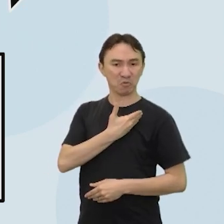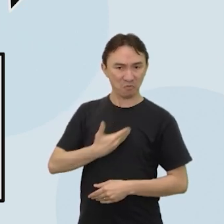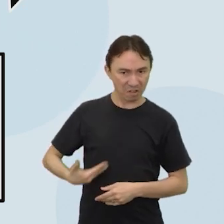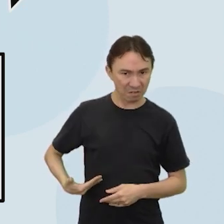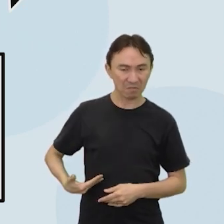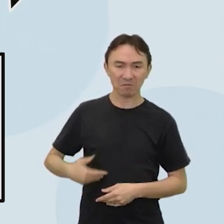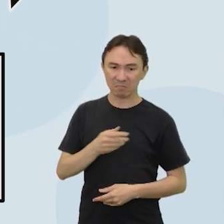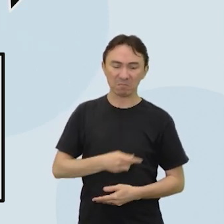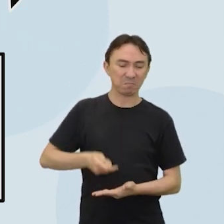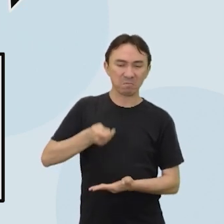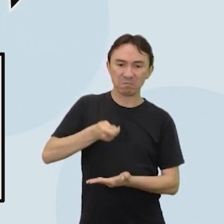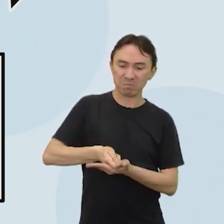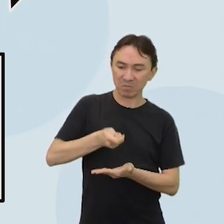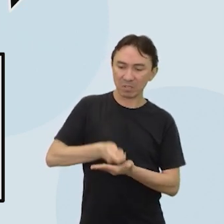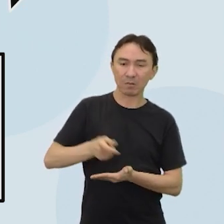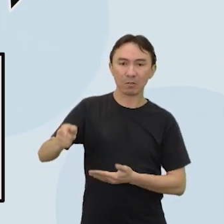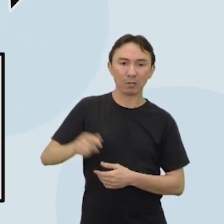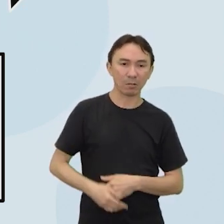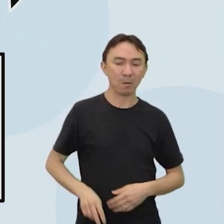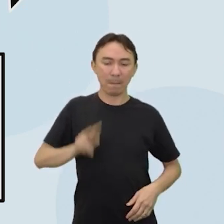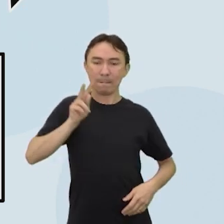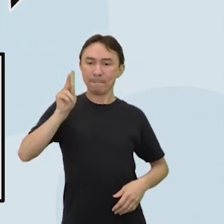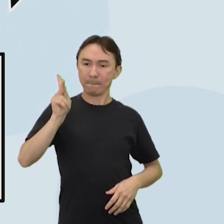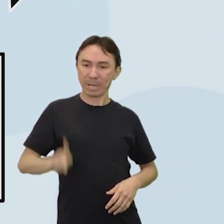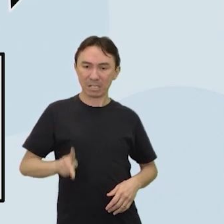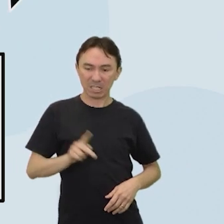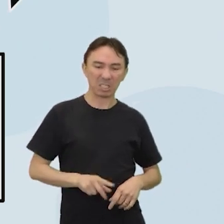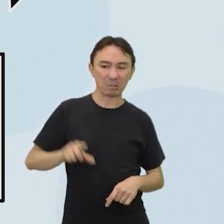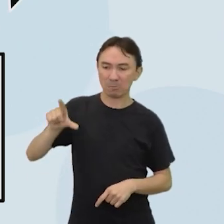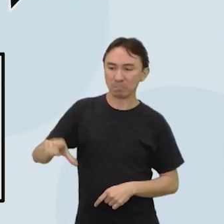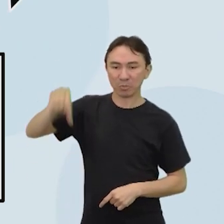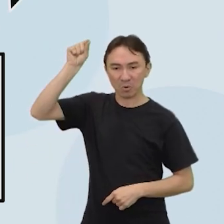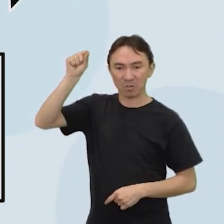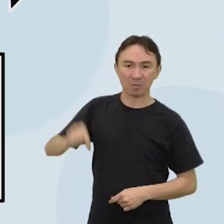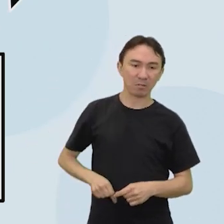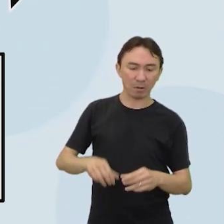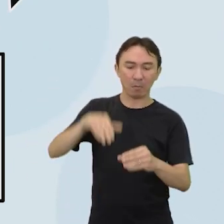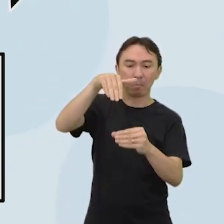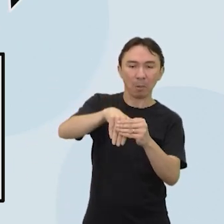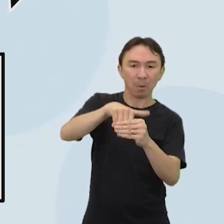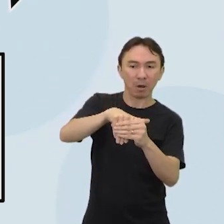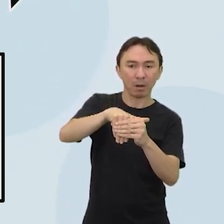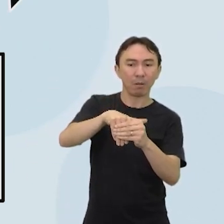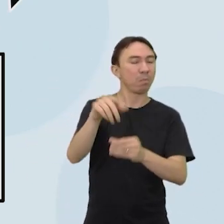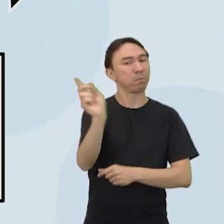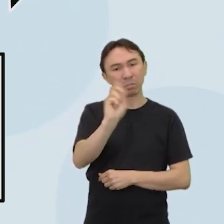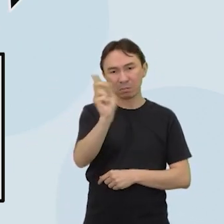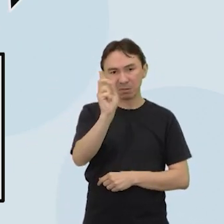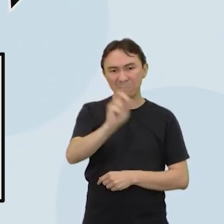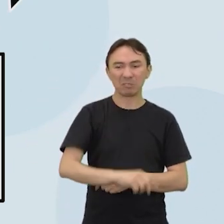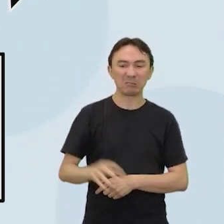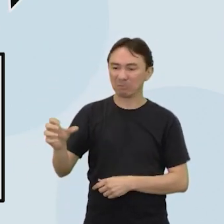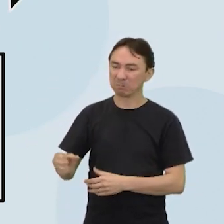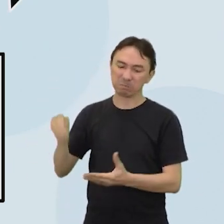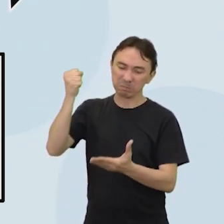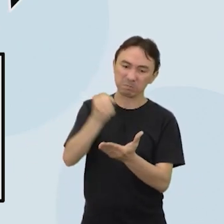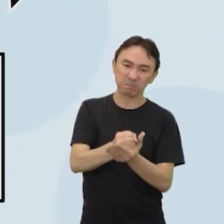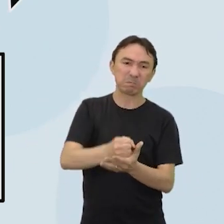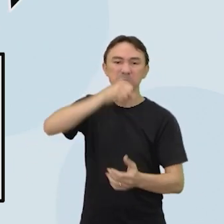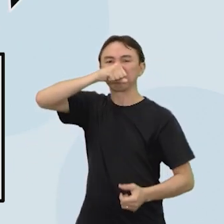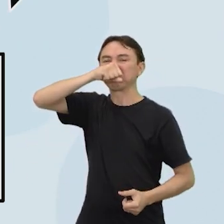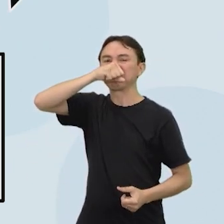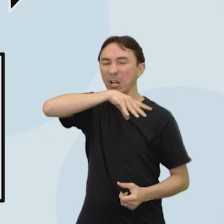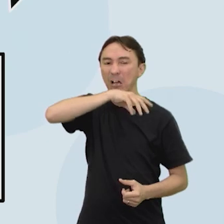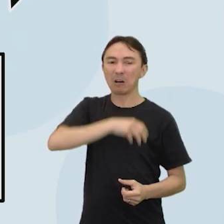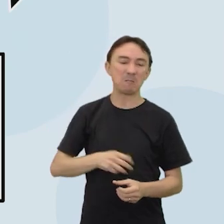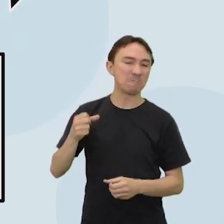é escolhido democraticamente, mas sim imposto pela força e controla o poder